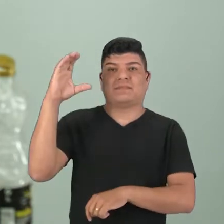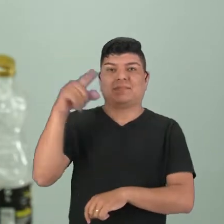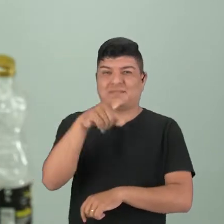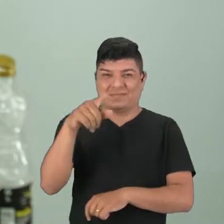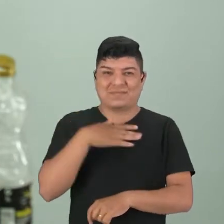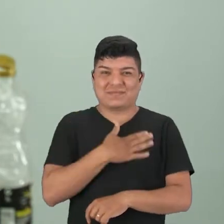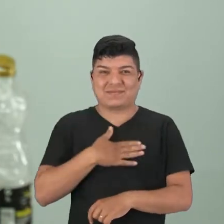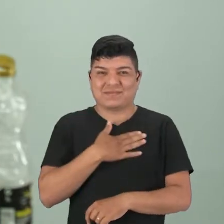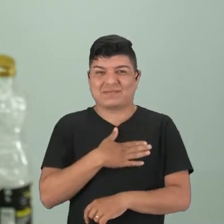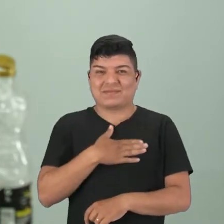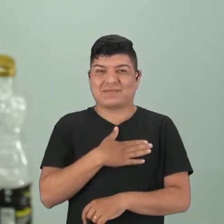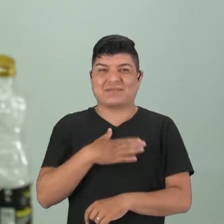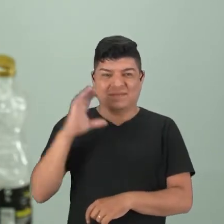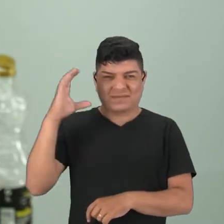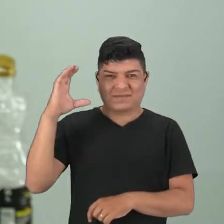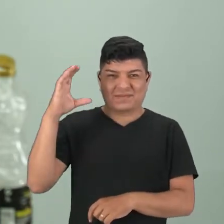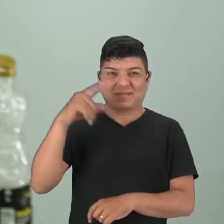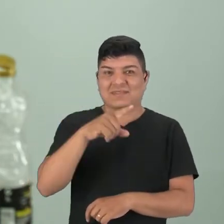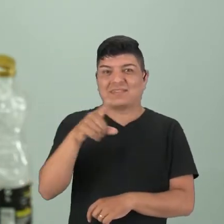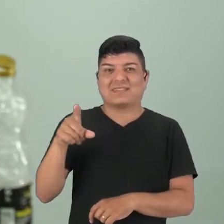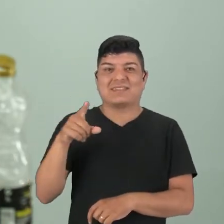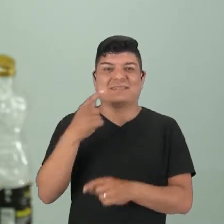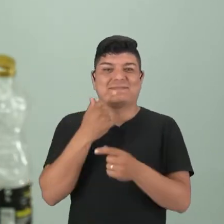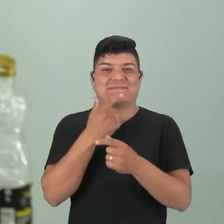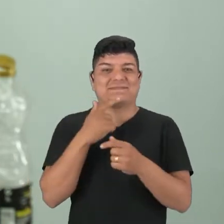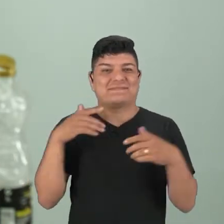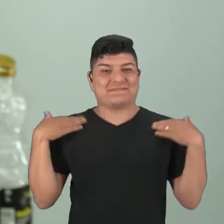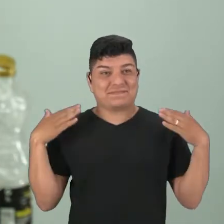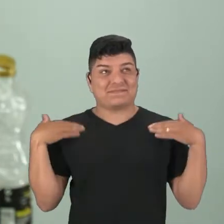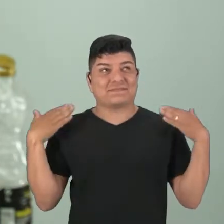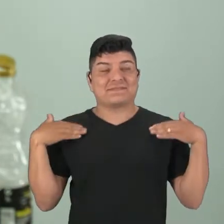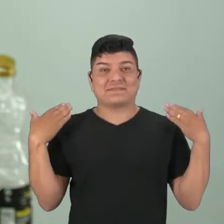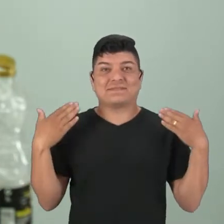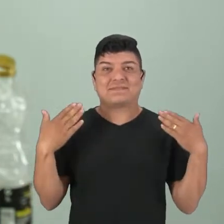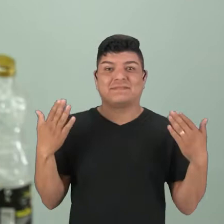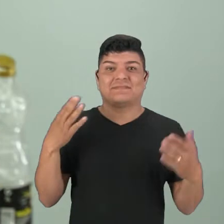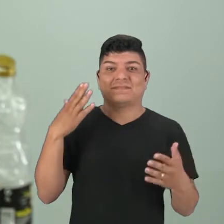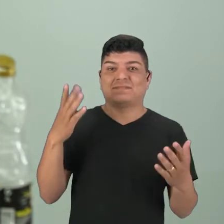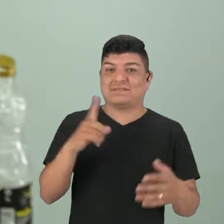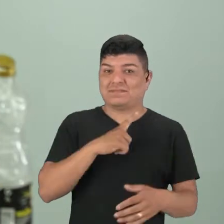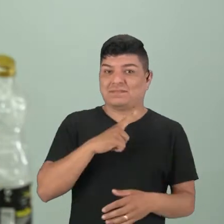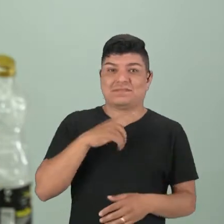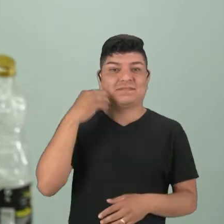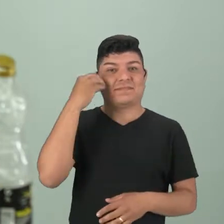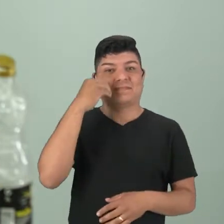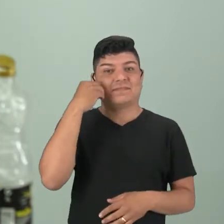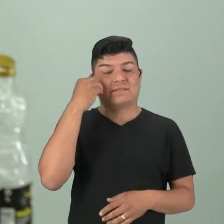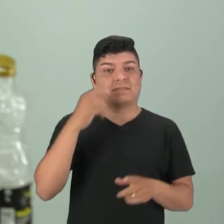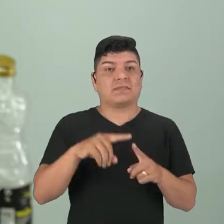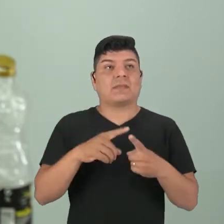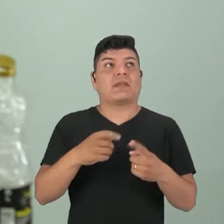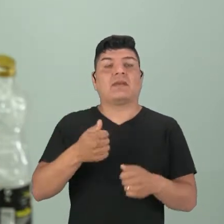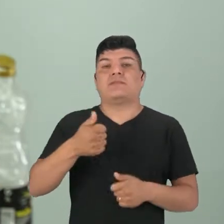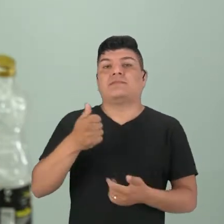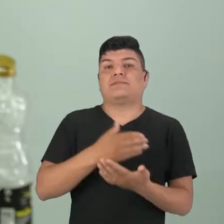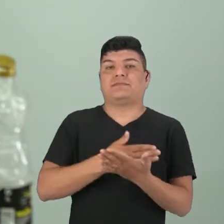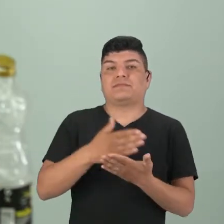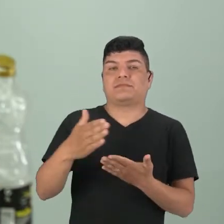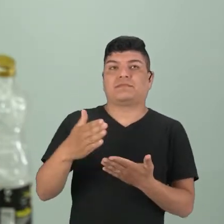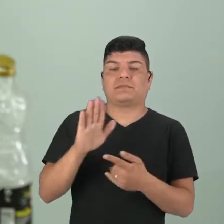gosta de ciências aí? Será que vocês estão animados? Hoje vamos ter algumas experiências, mas primeiro eu vou